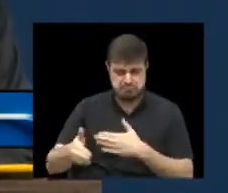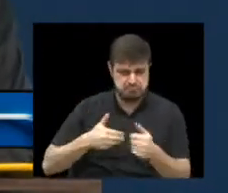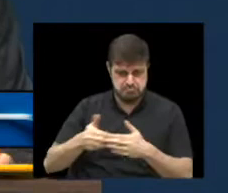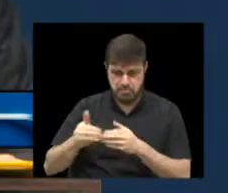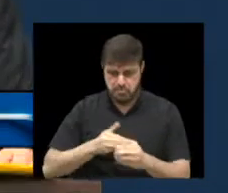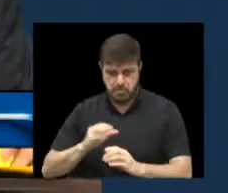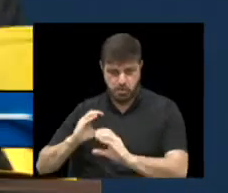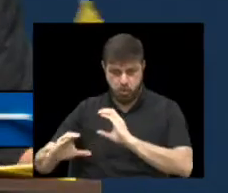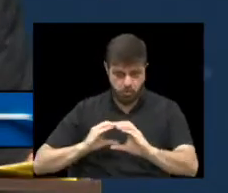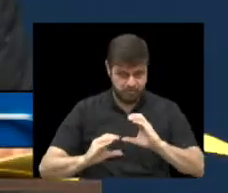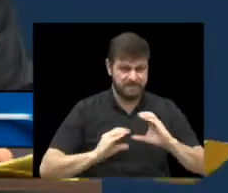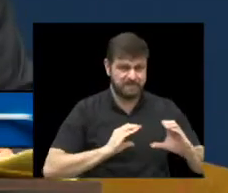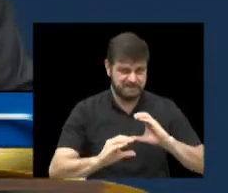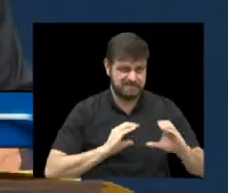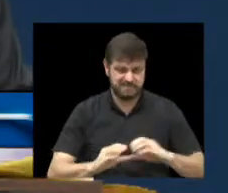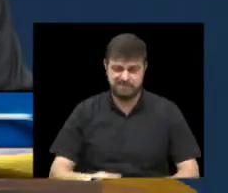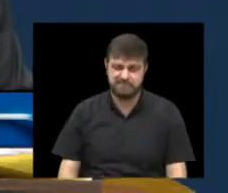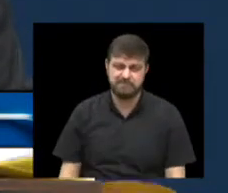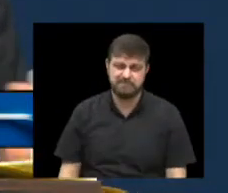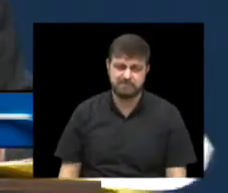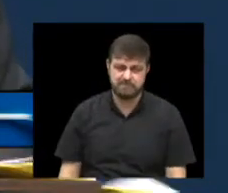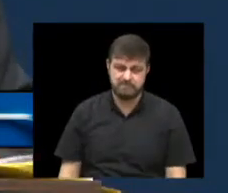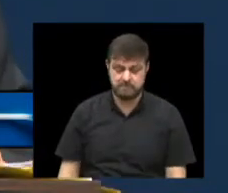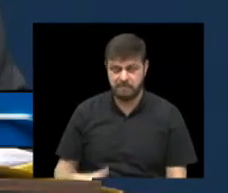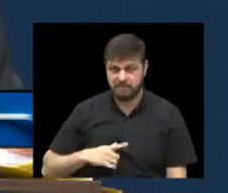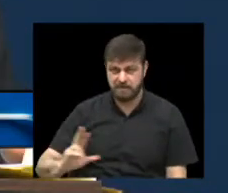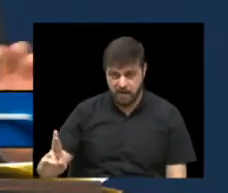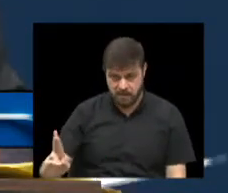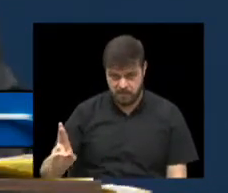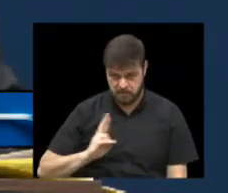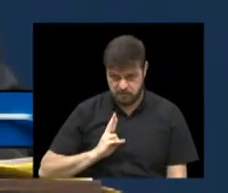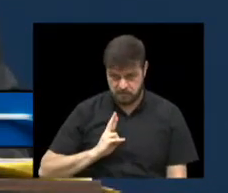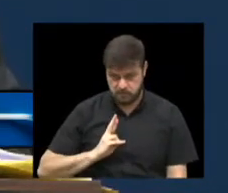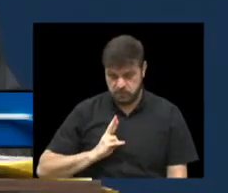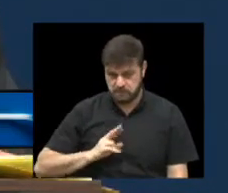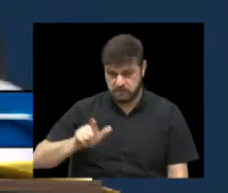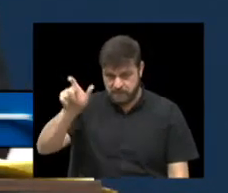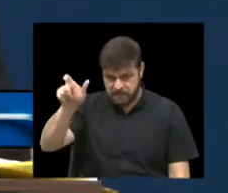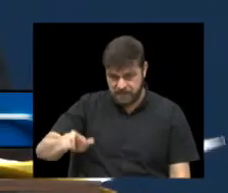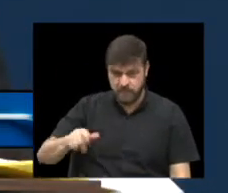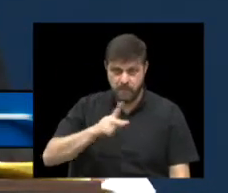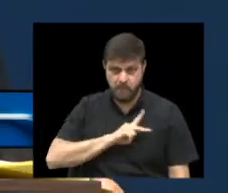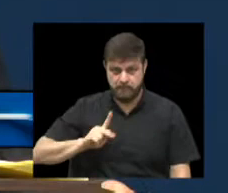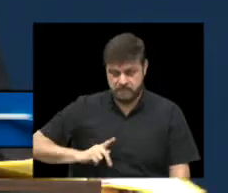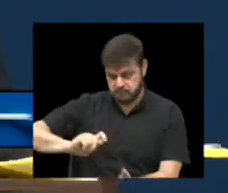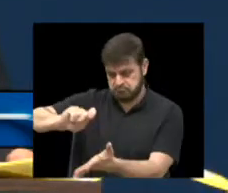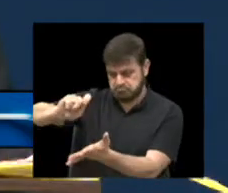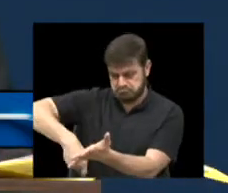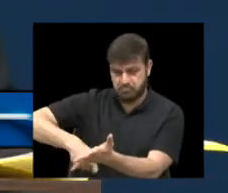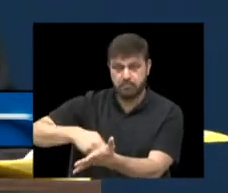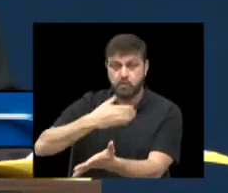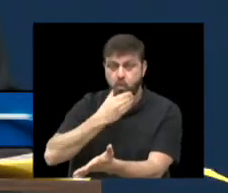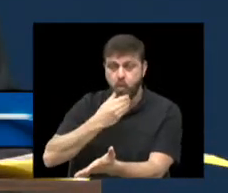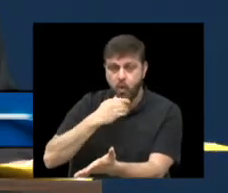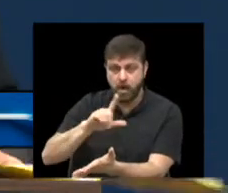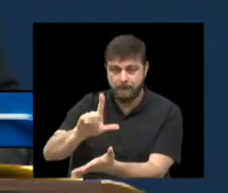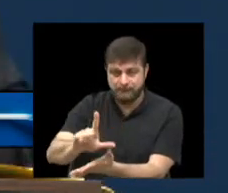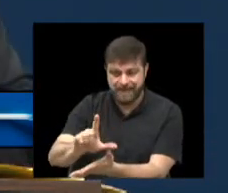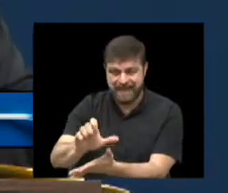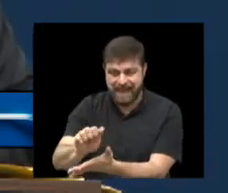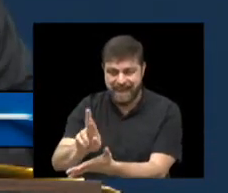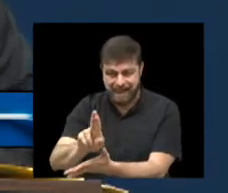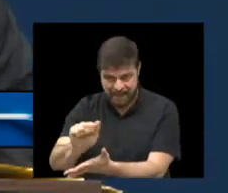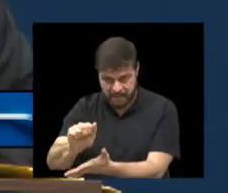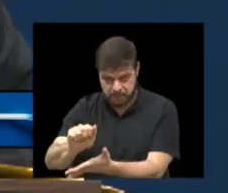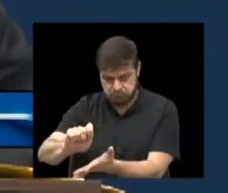diversas mídias, né? Eu recebi uma resposta, então, assinada pelo presidente da Sanasa, o Dr. Arly de Lara Romeu, né, que fala